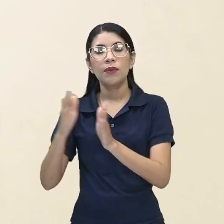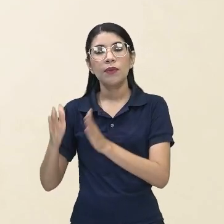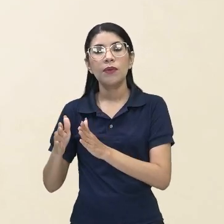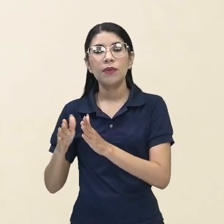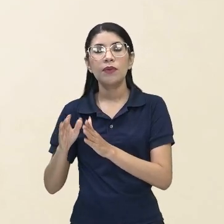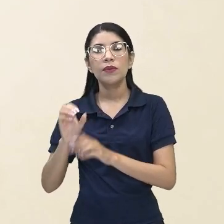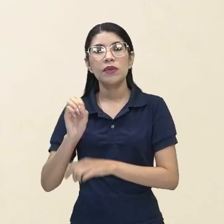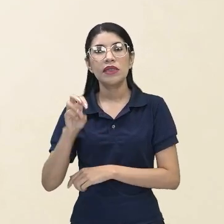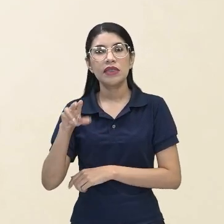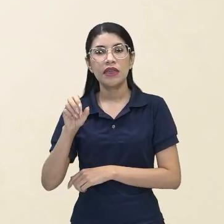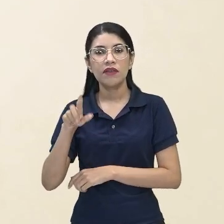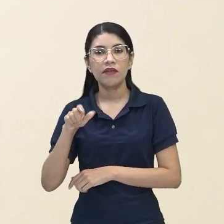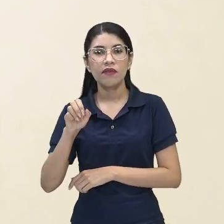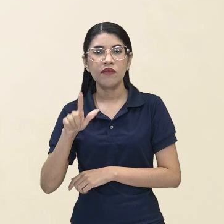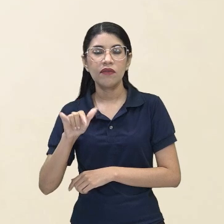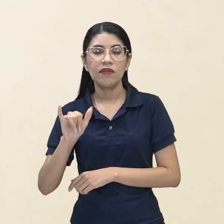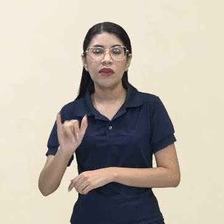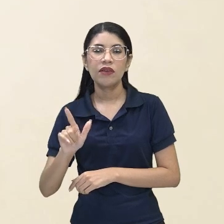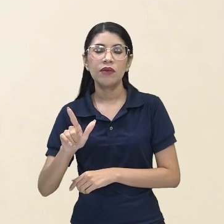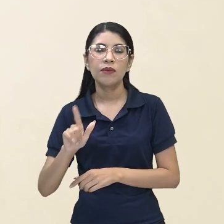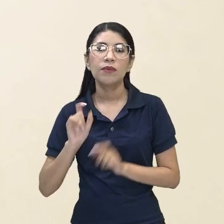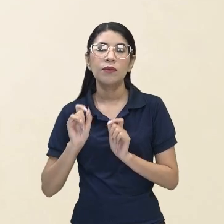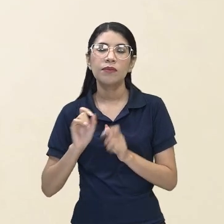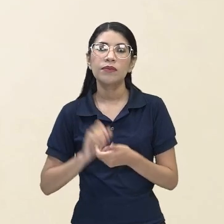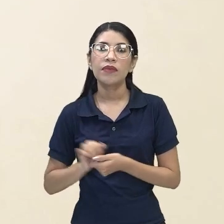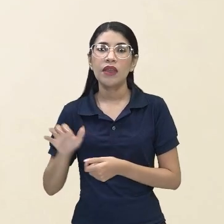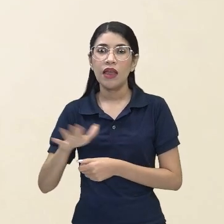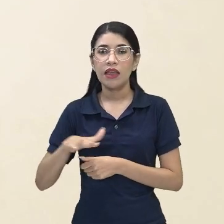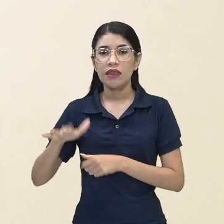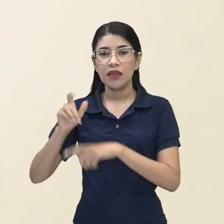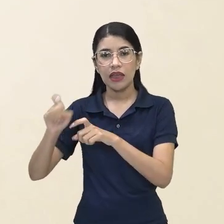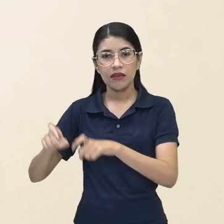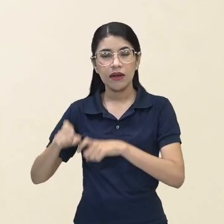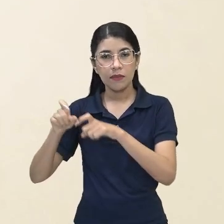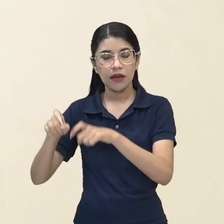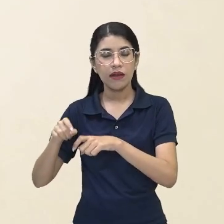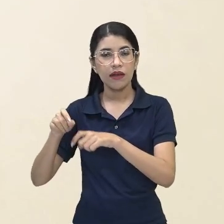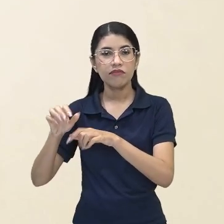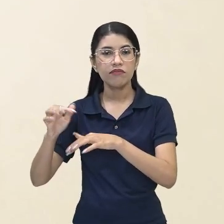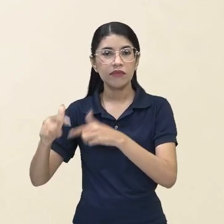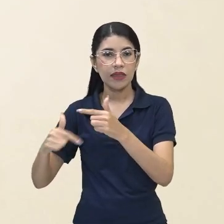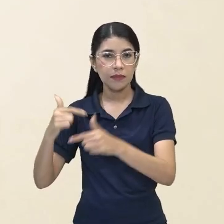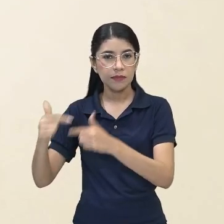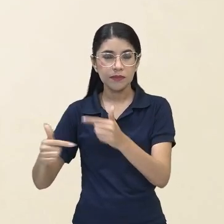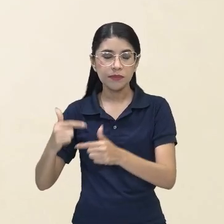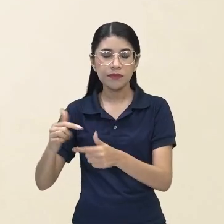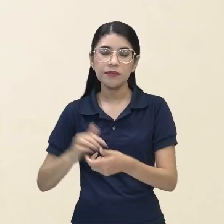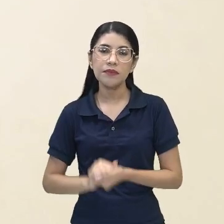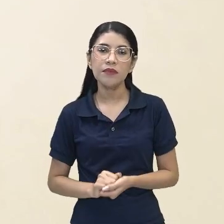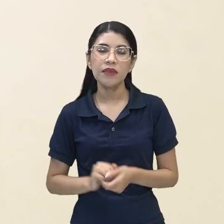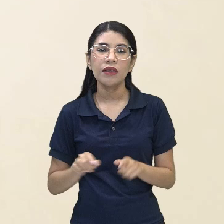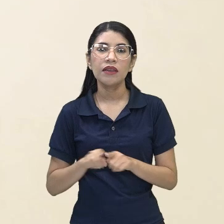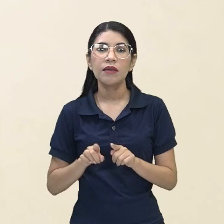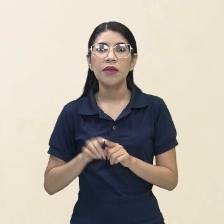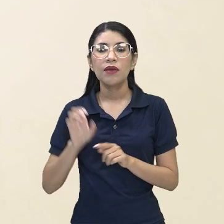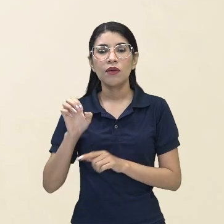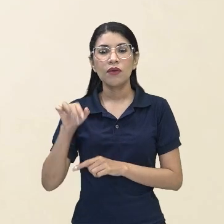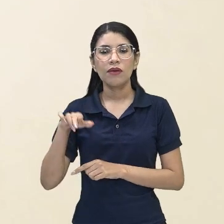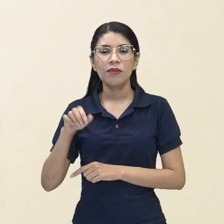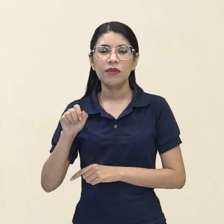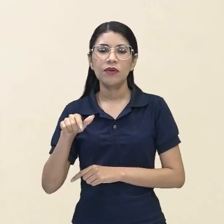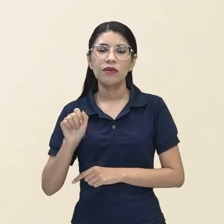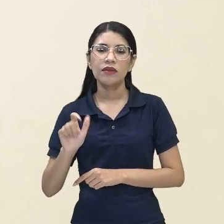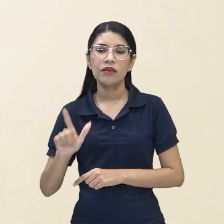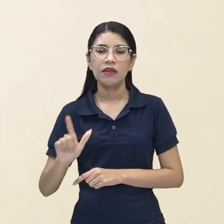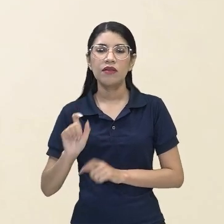justamente onde ficavam as terras onde os servos trabalhavam, e existiam os chamados mansos comunais, que era